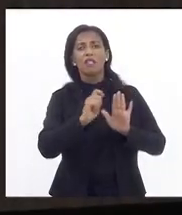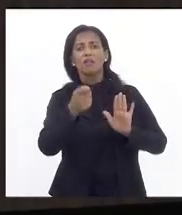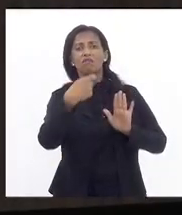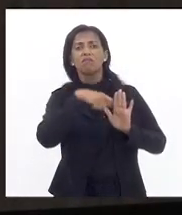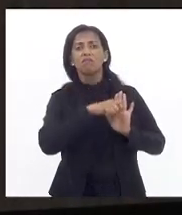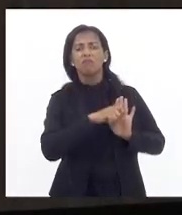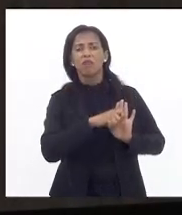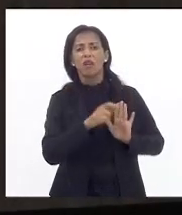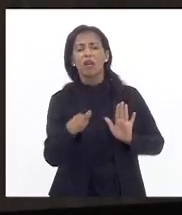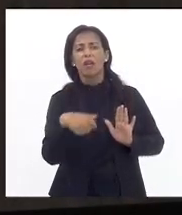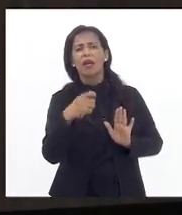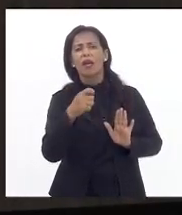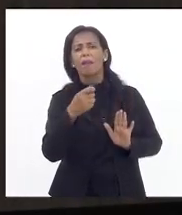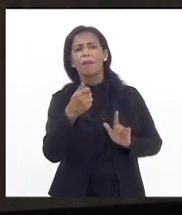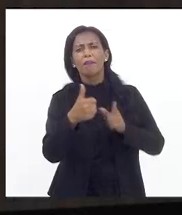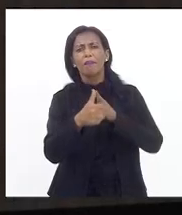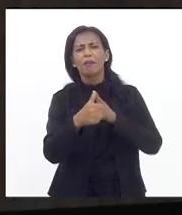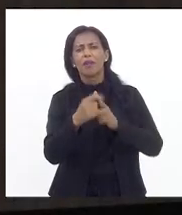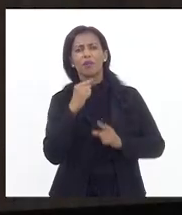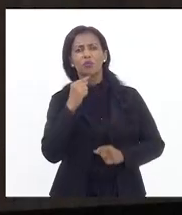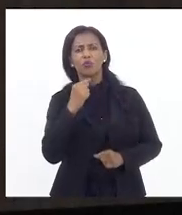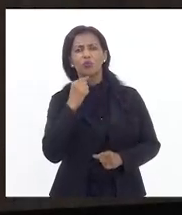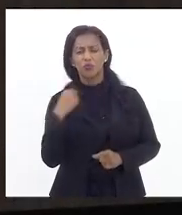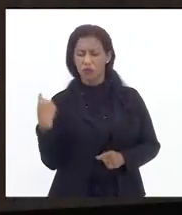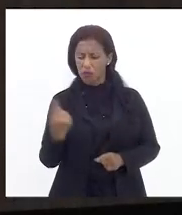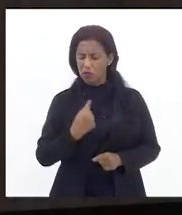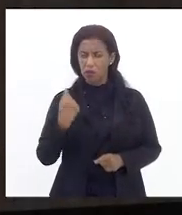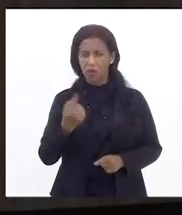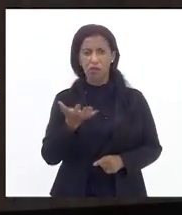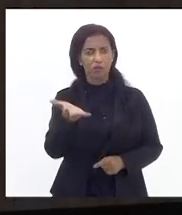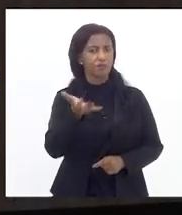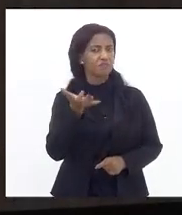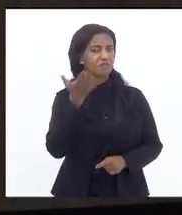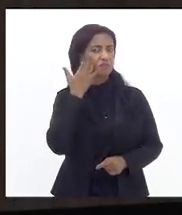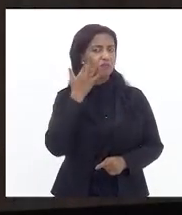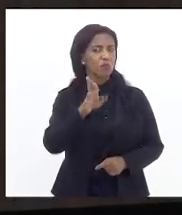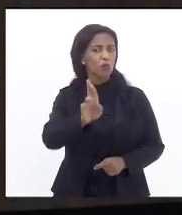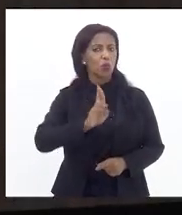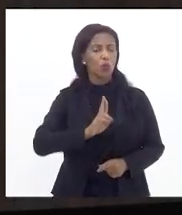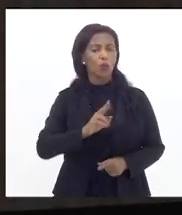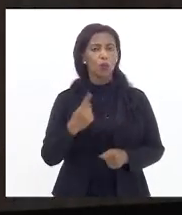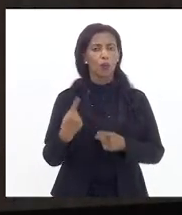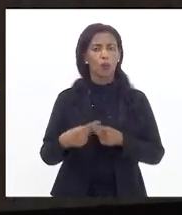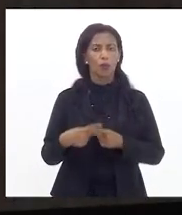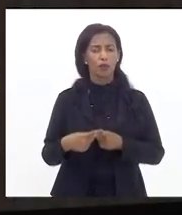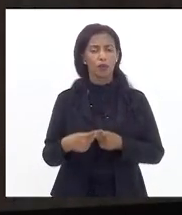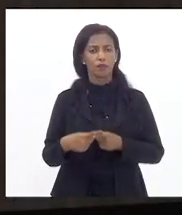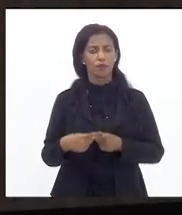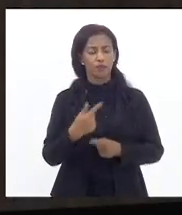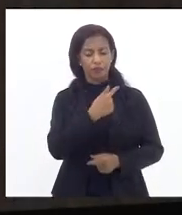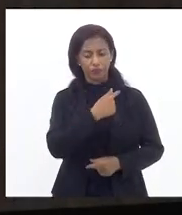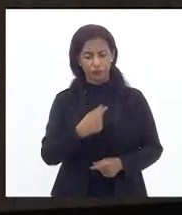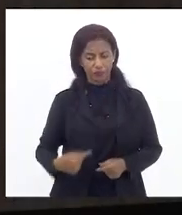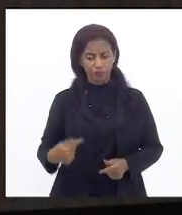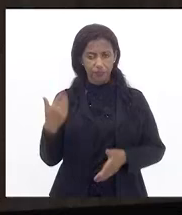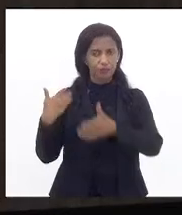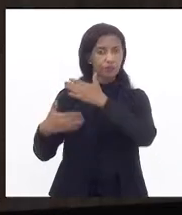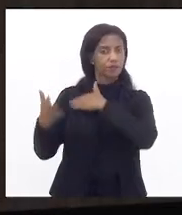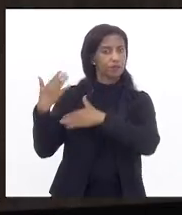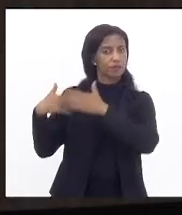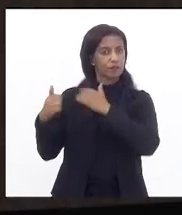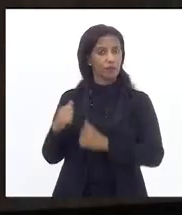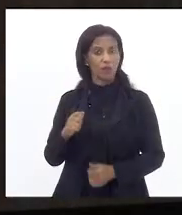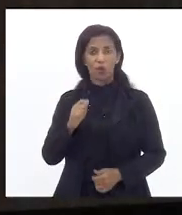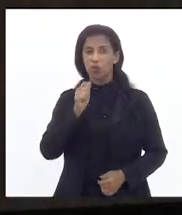sigla essa é a primeira questão que nós queremos uma resposta porque os governadores anteriores